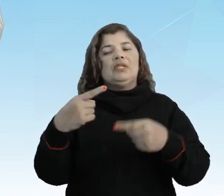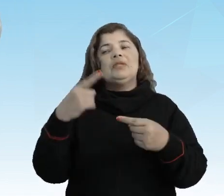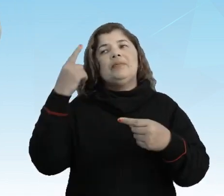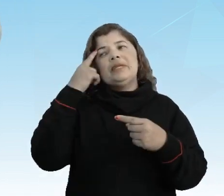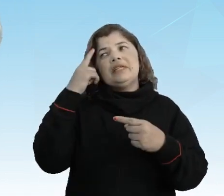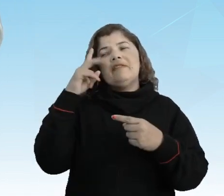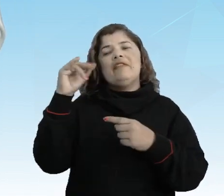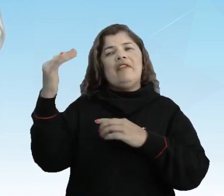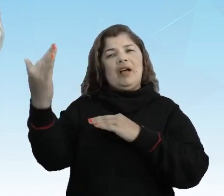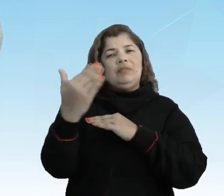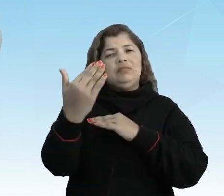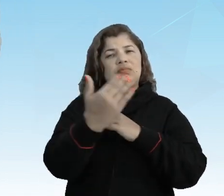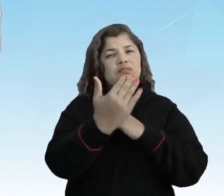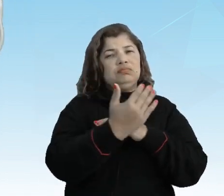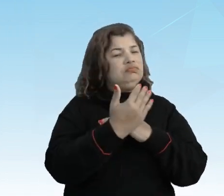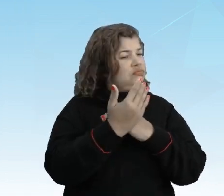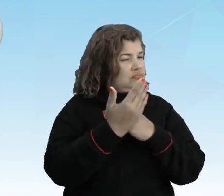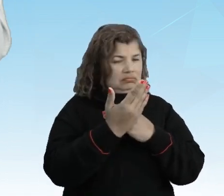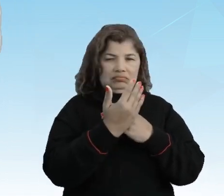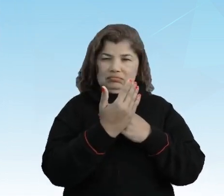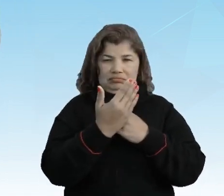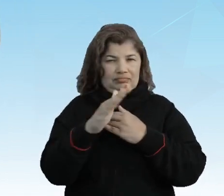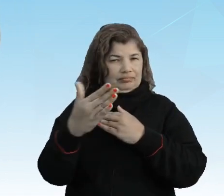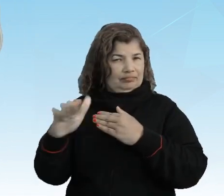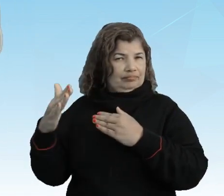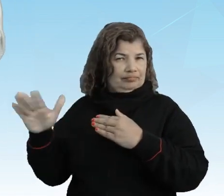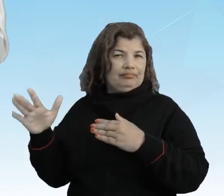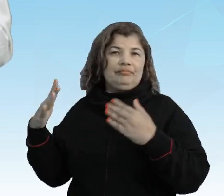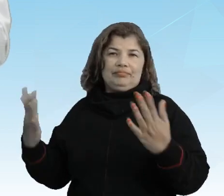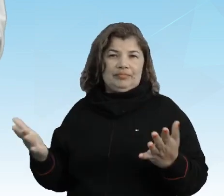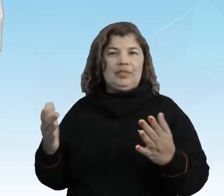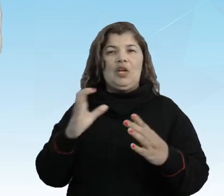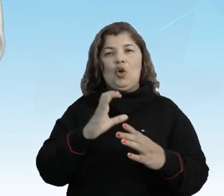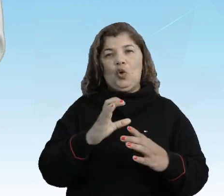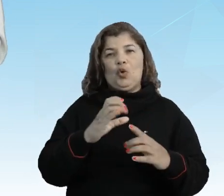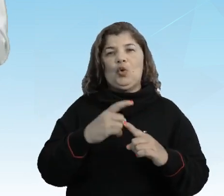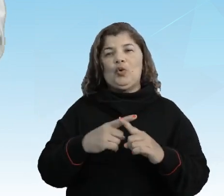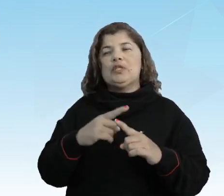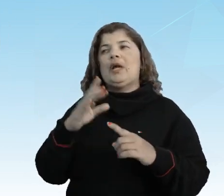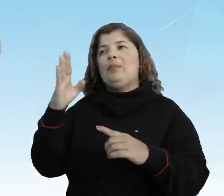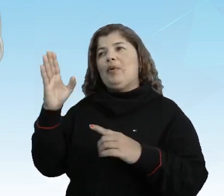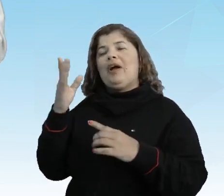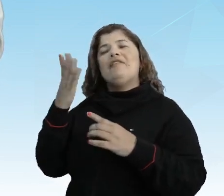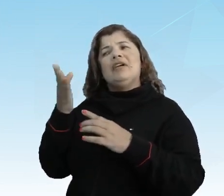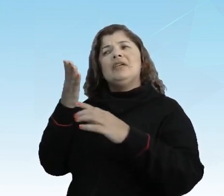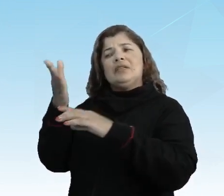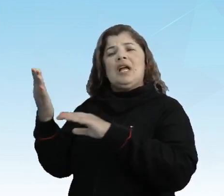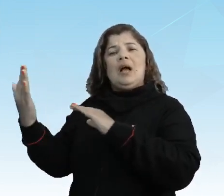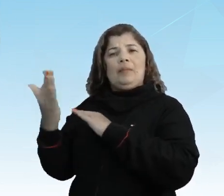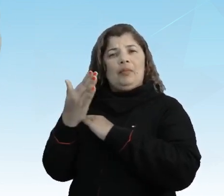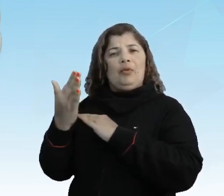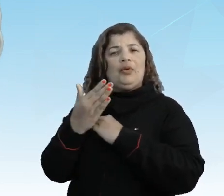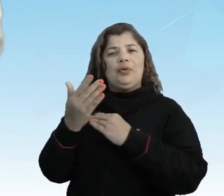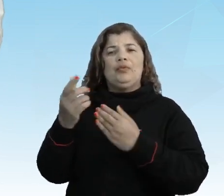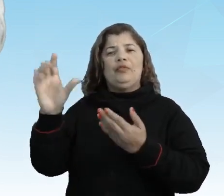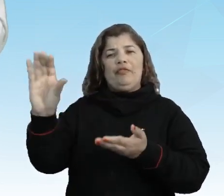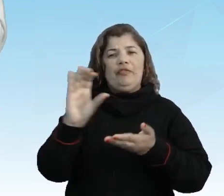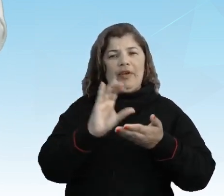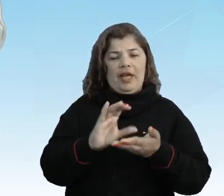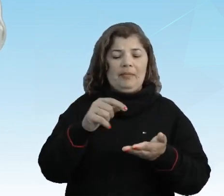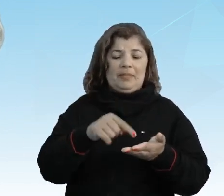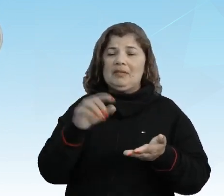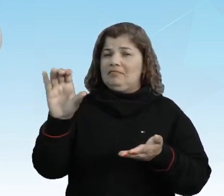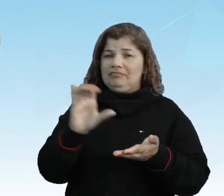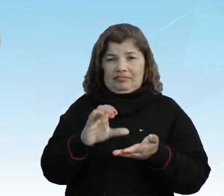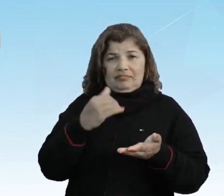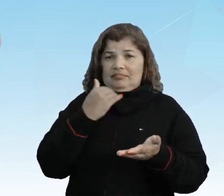outras nações. O Cruz Cabugá foi em busca de apoio político, de reconhecimento e de verba, porque sem dinheiro